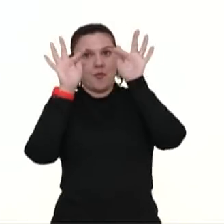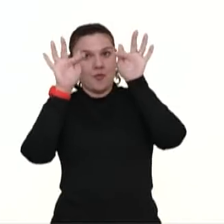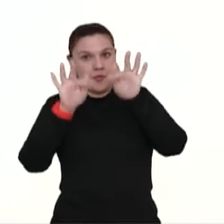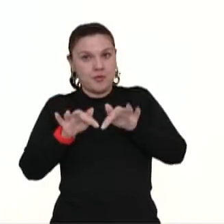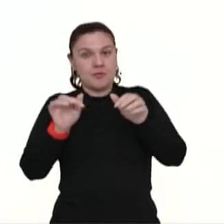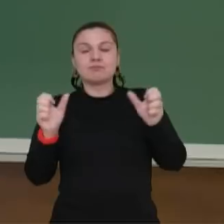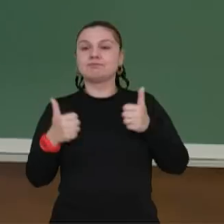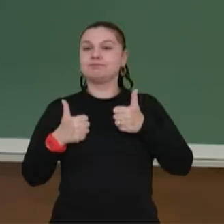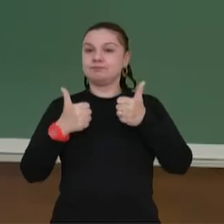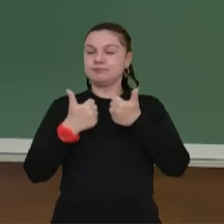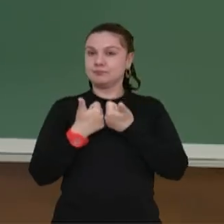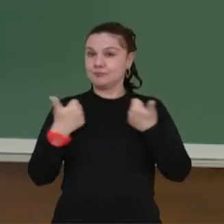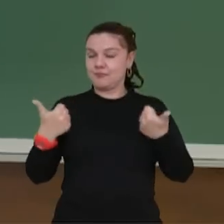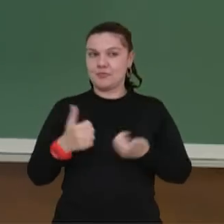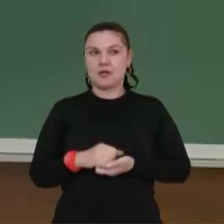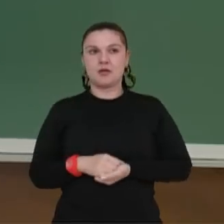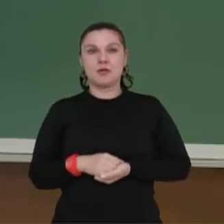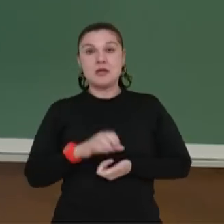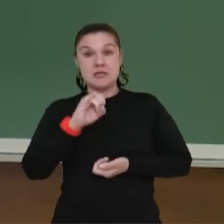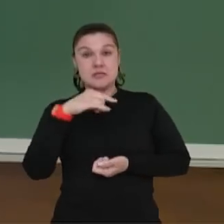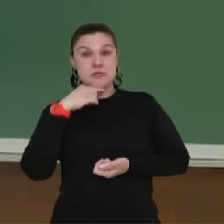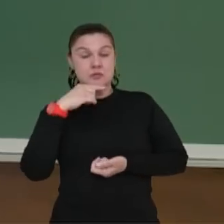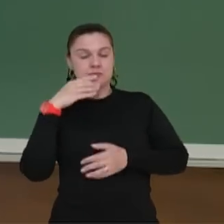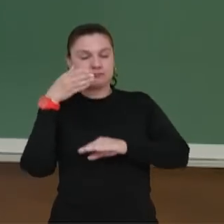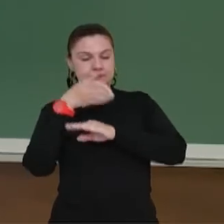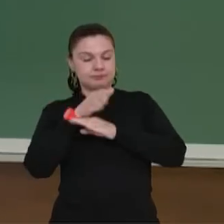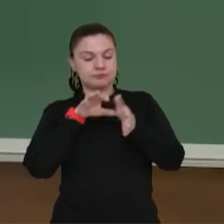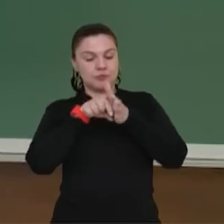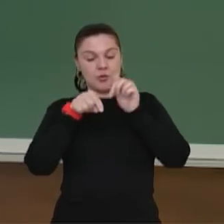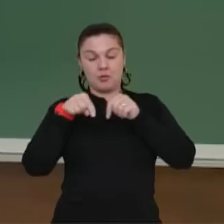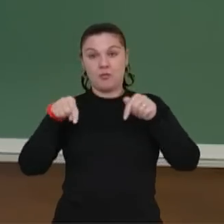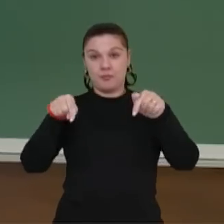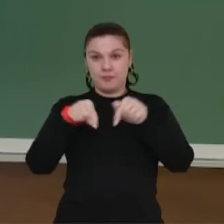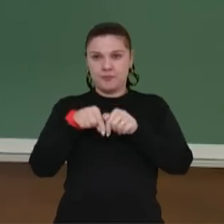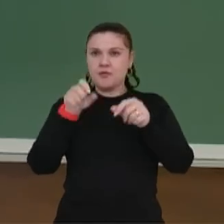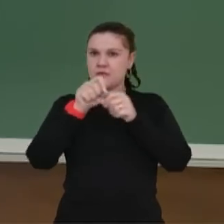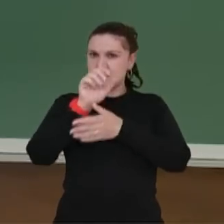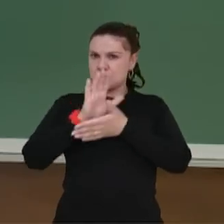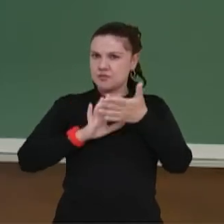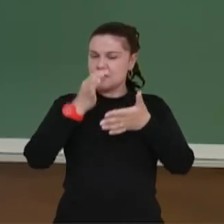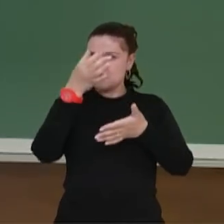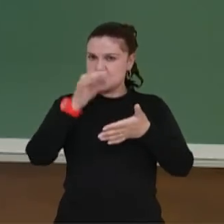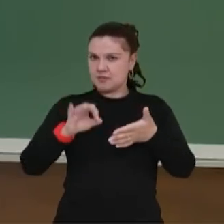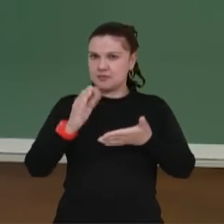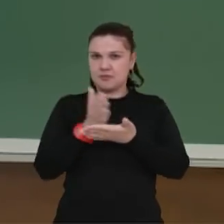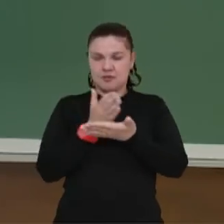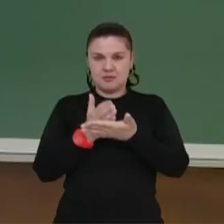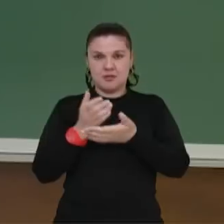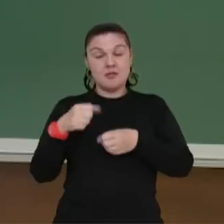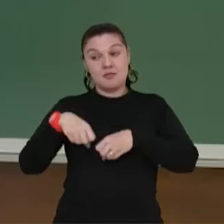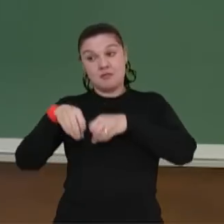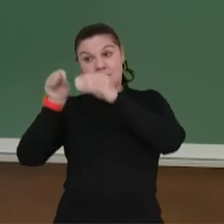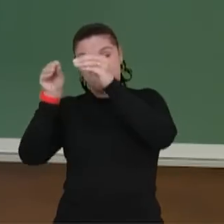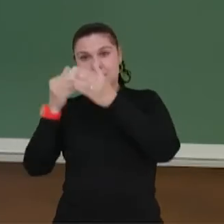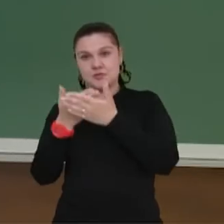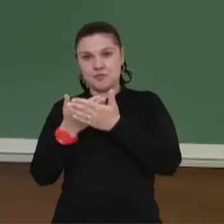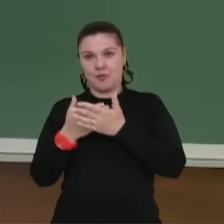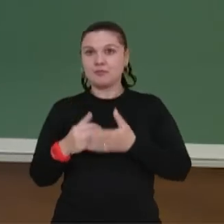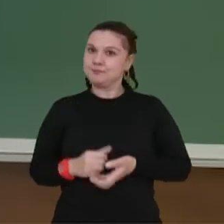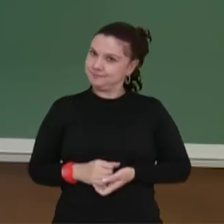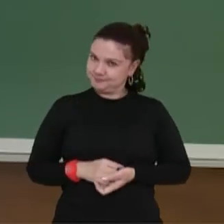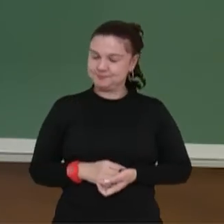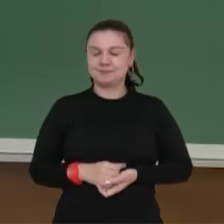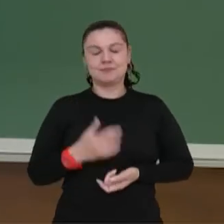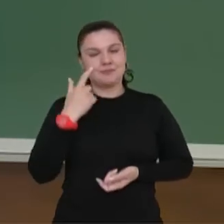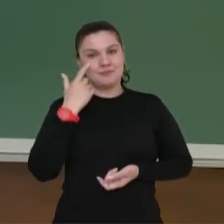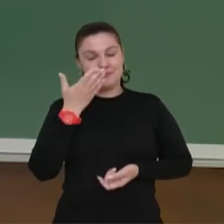garantir que está tudo certinho, beleza? Quem não tem acesso ao Google Classroom faz o quê? Faz as atividades certinho no caderno e leva para a escola para conferência, beleza?